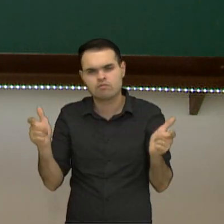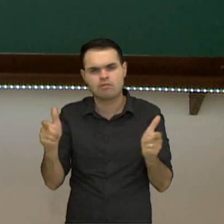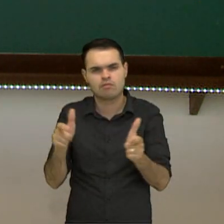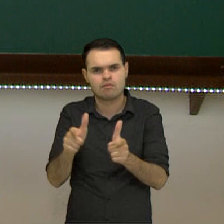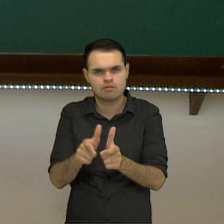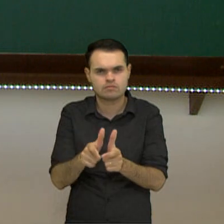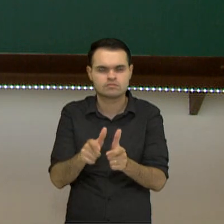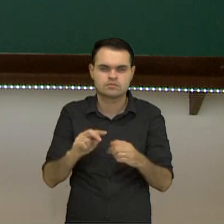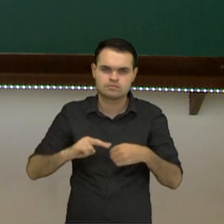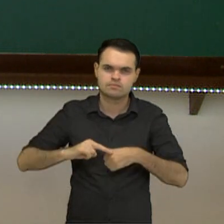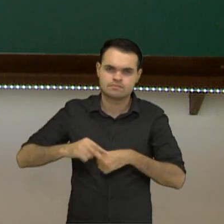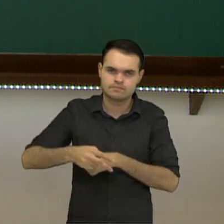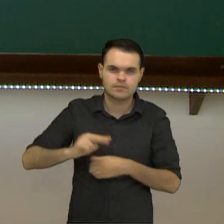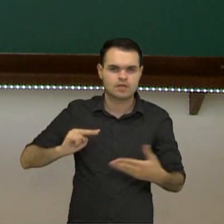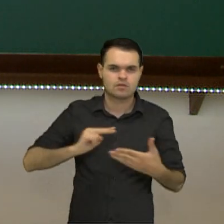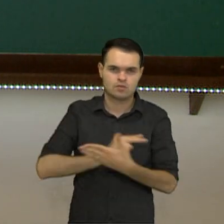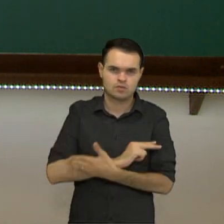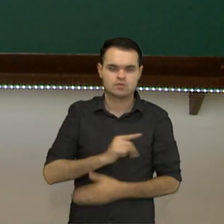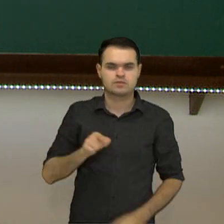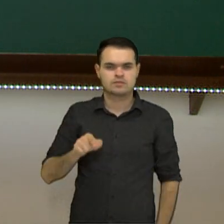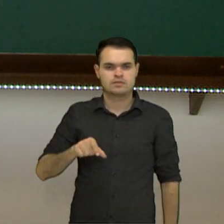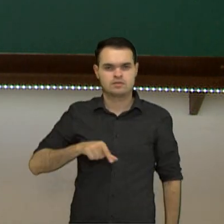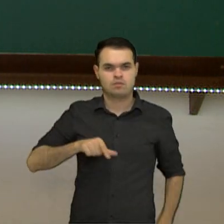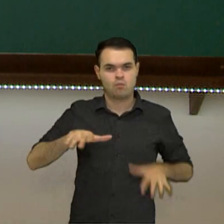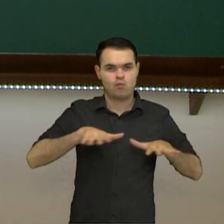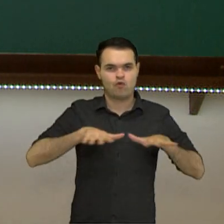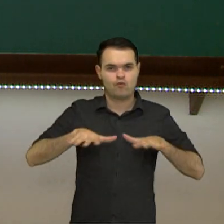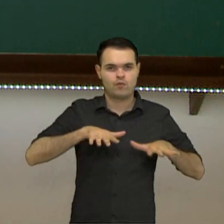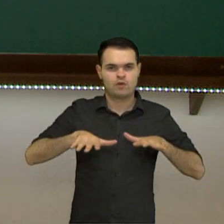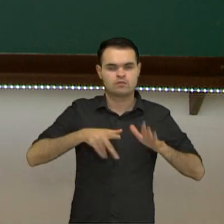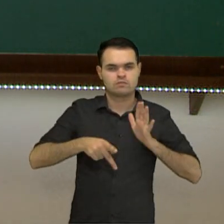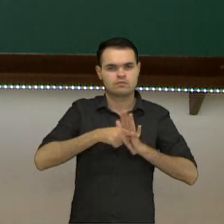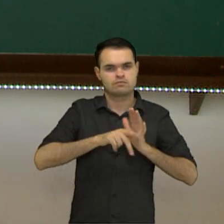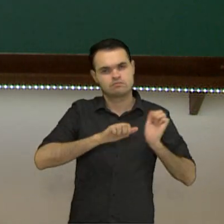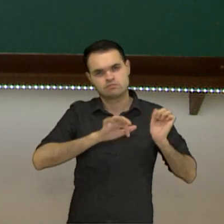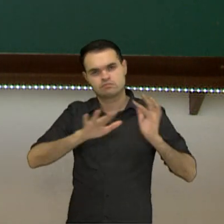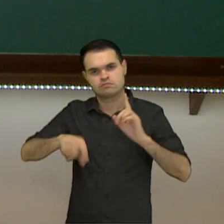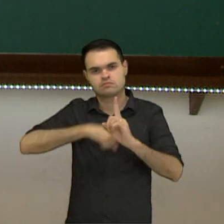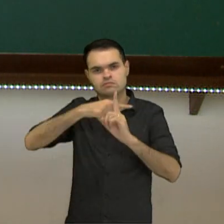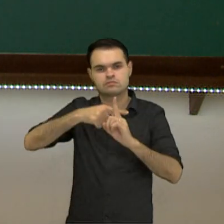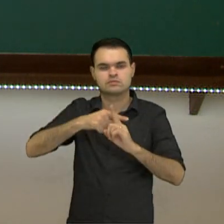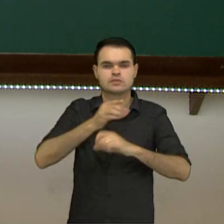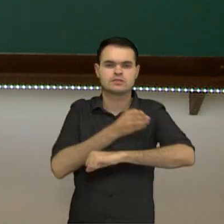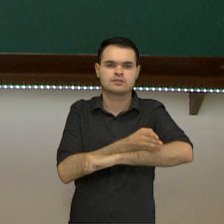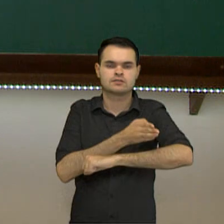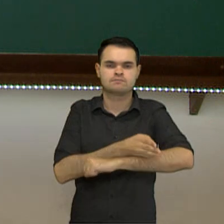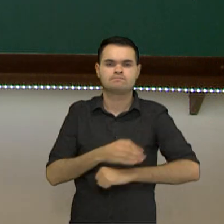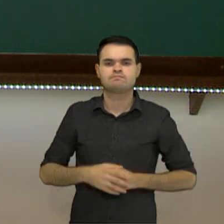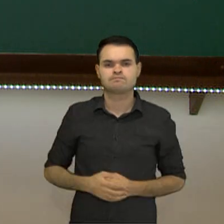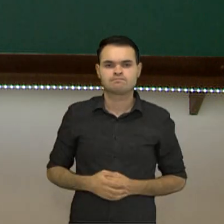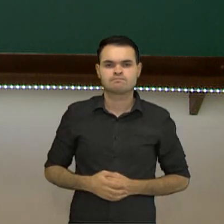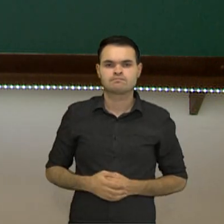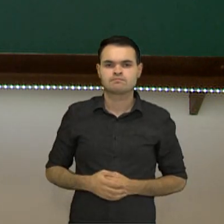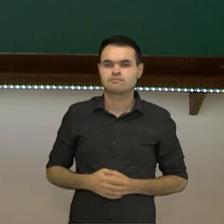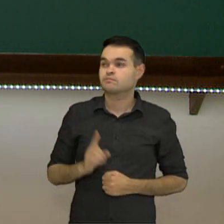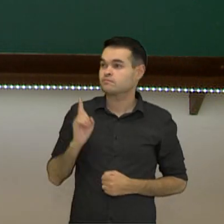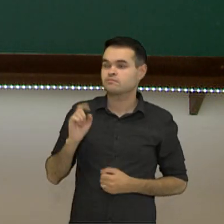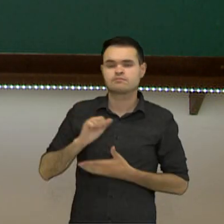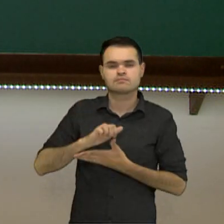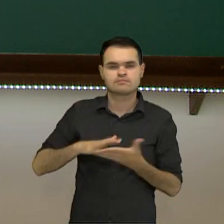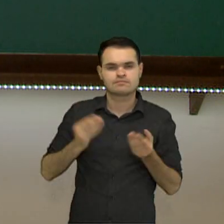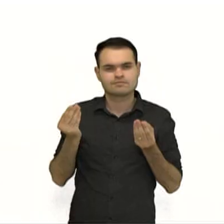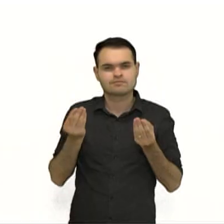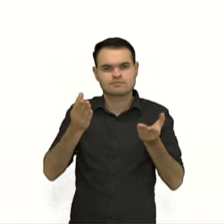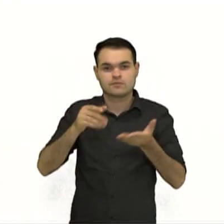as consequências que a gente tem desse movimento das cruzadas na Idade Média. E aqui uma atividade, né?